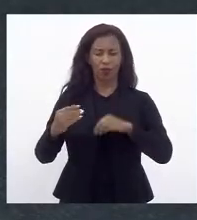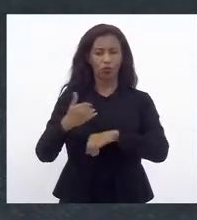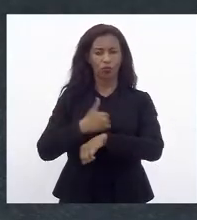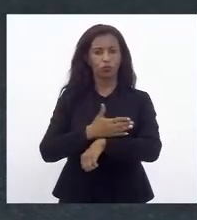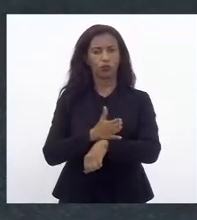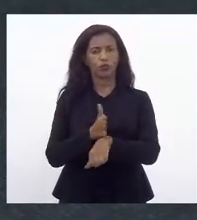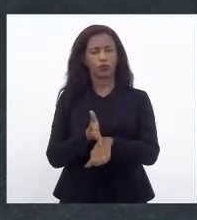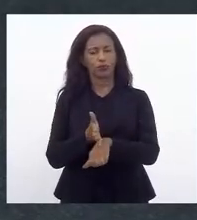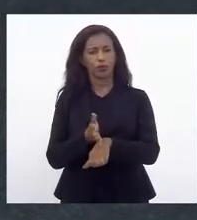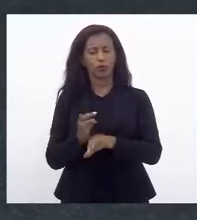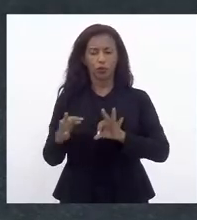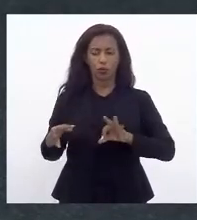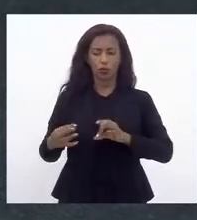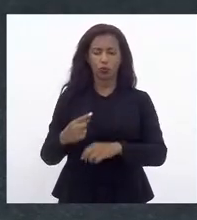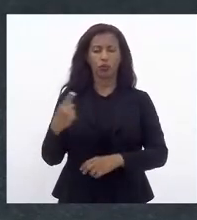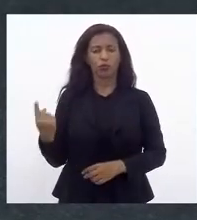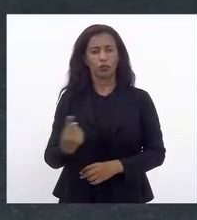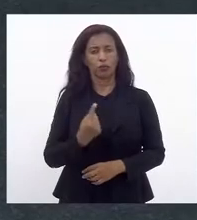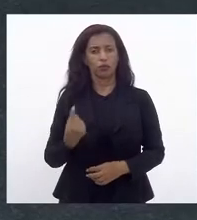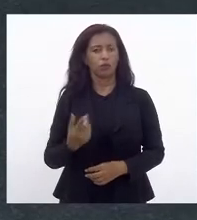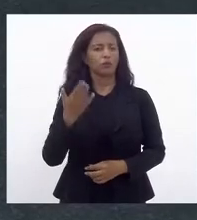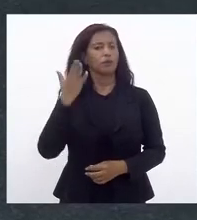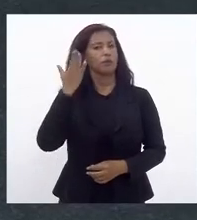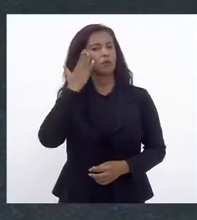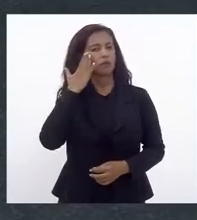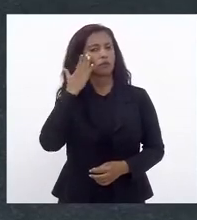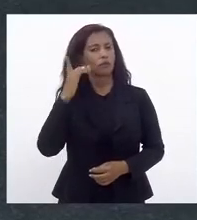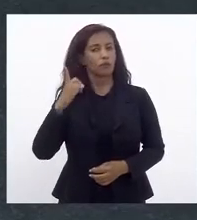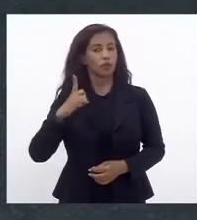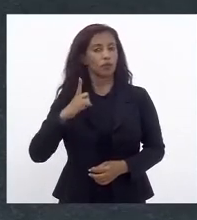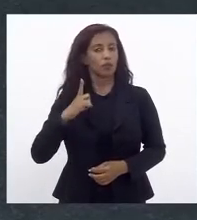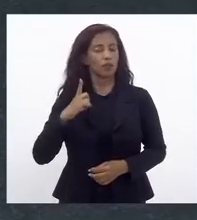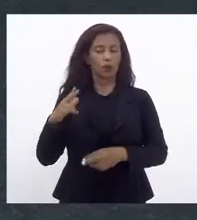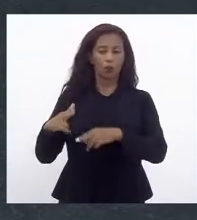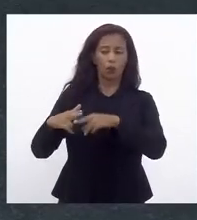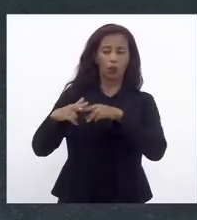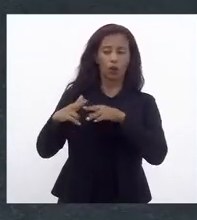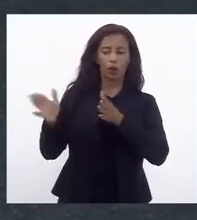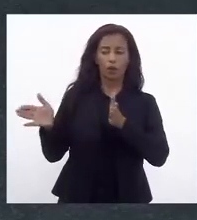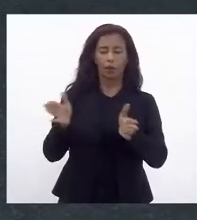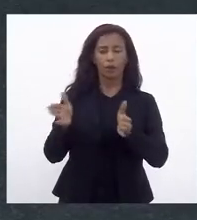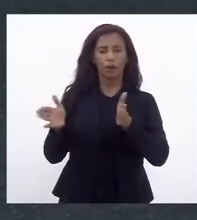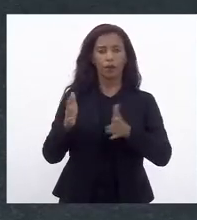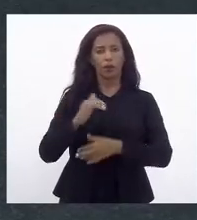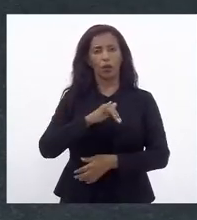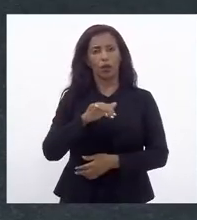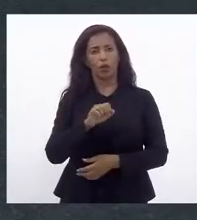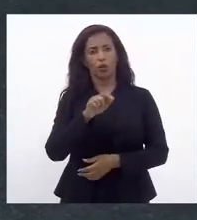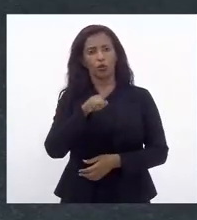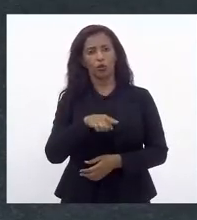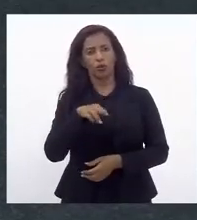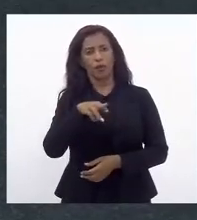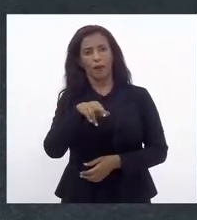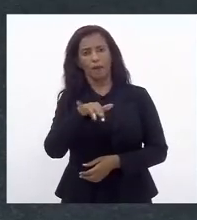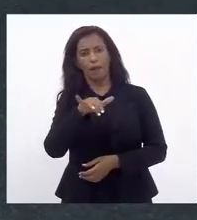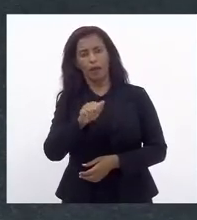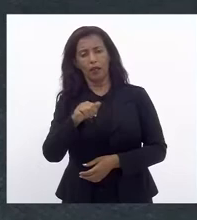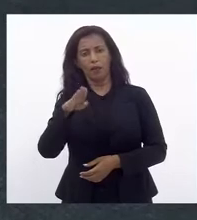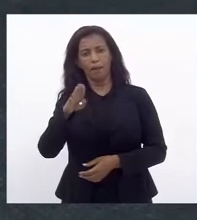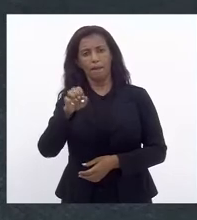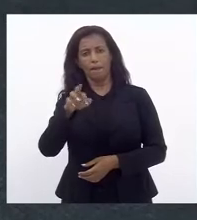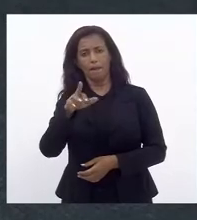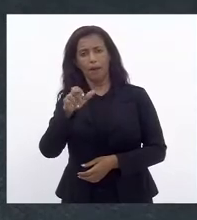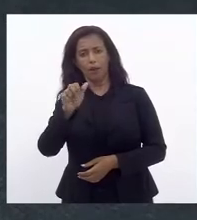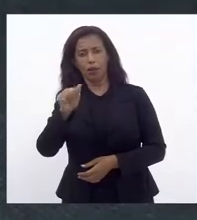instante. Todos nós sabemos que existiram casos no período do José Mariano Beltrame, que